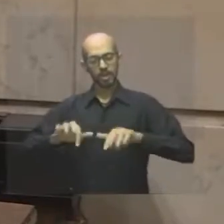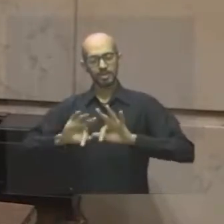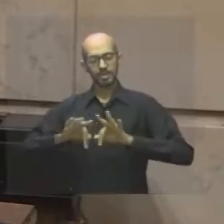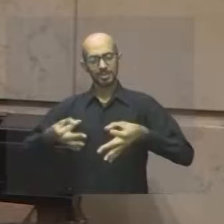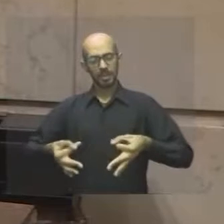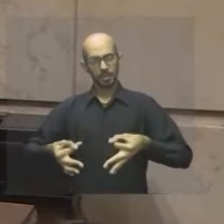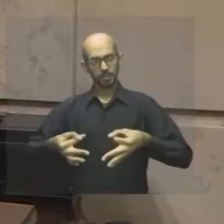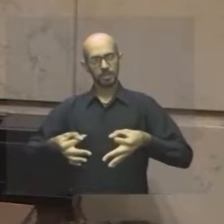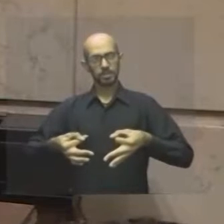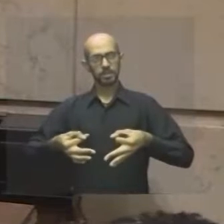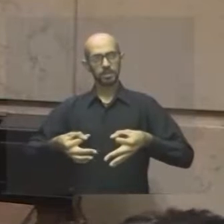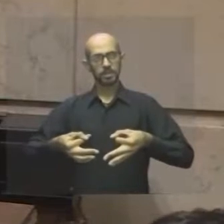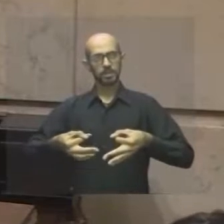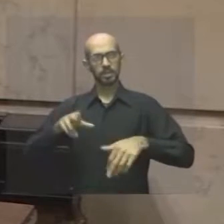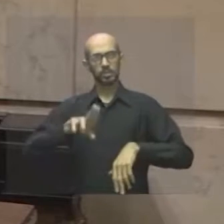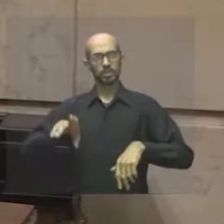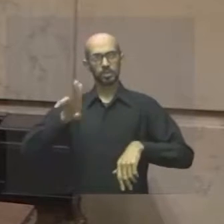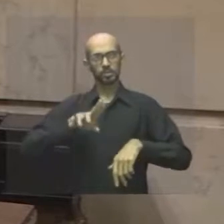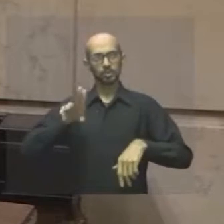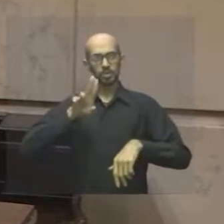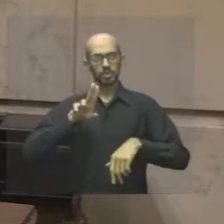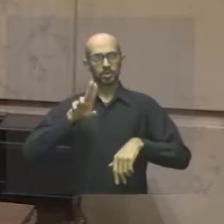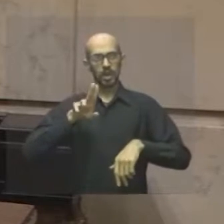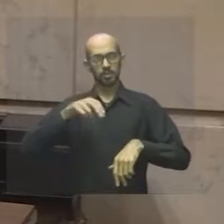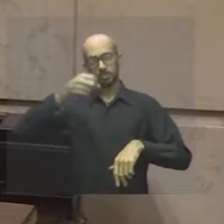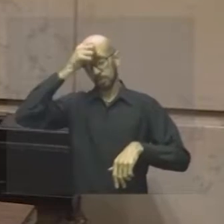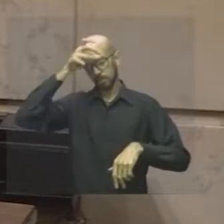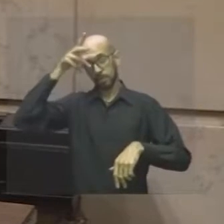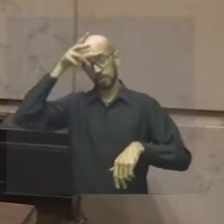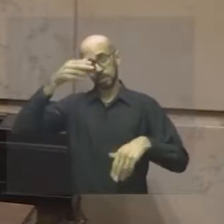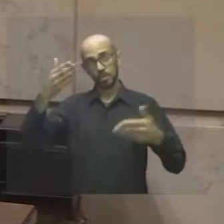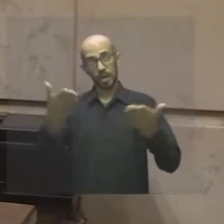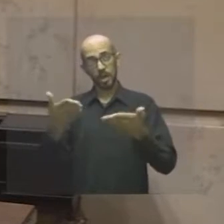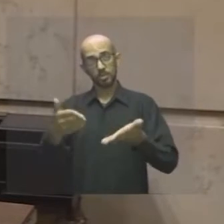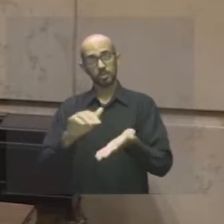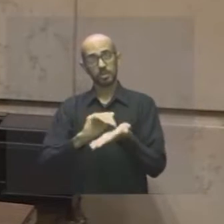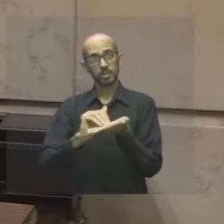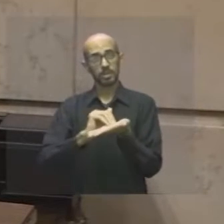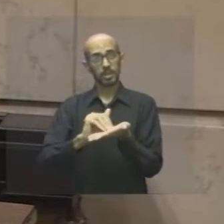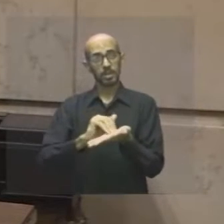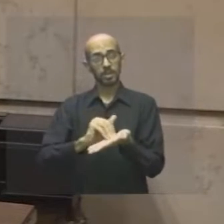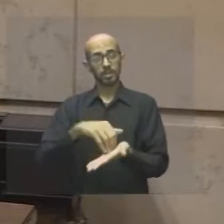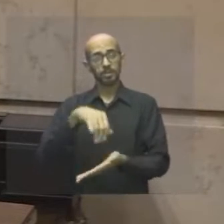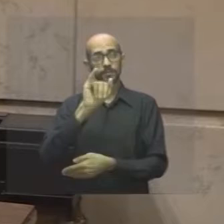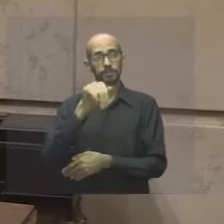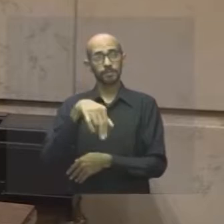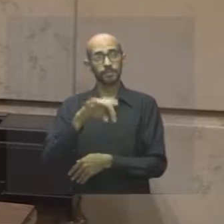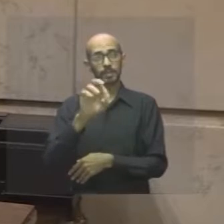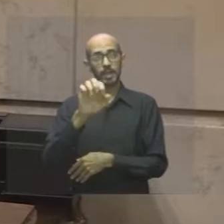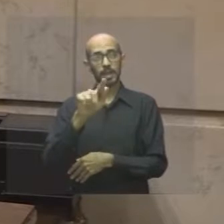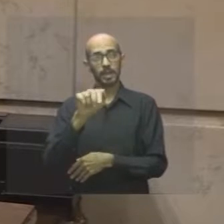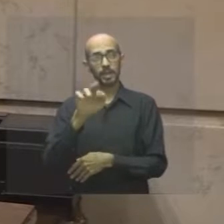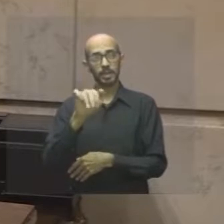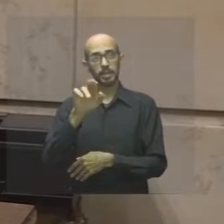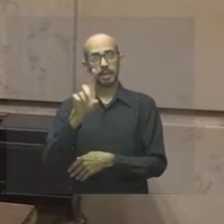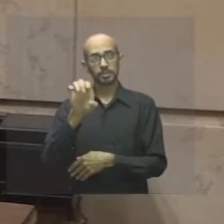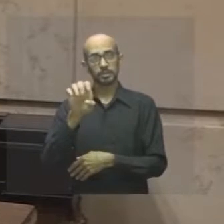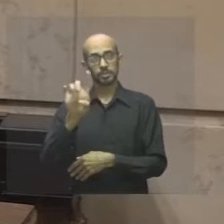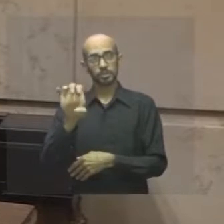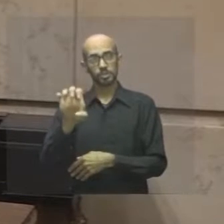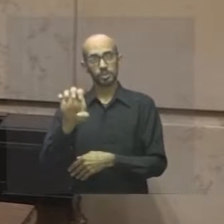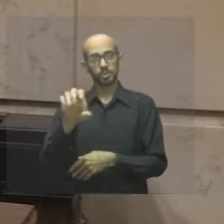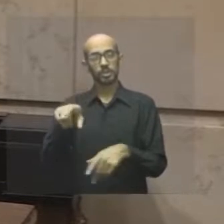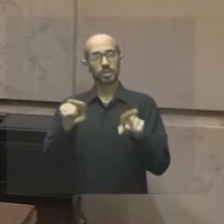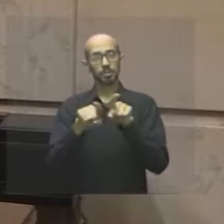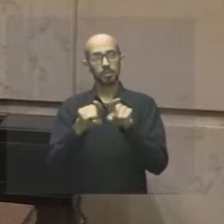delas estão sendo utilizadas pela atual prefeitura, da Secretaria de Integridade, da Secretaria de Governo, mas